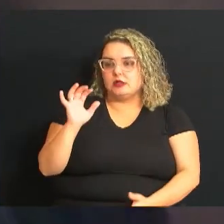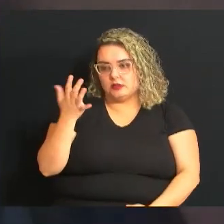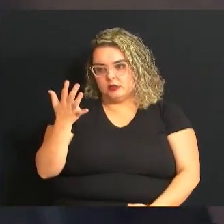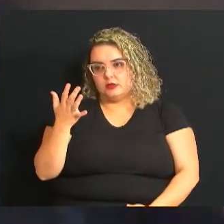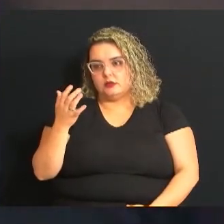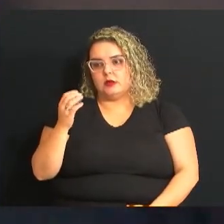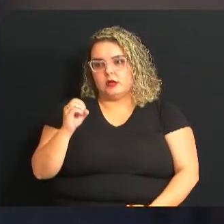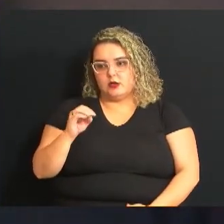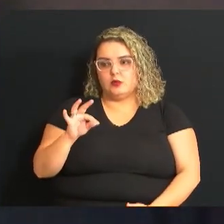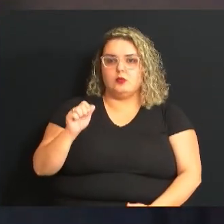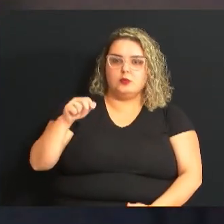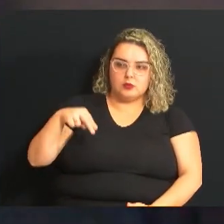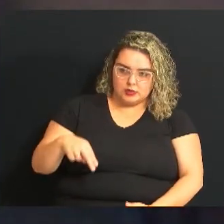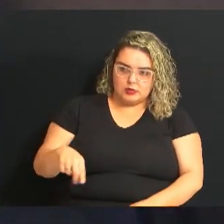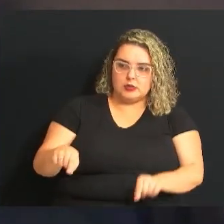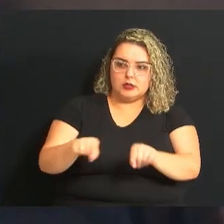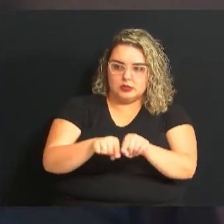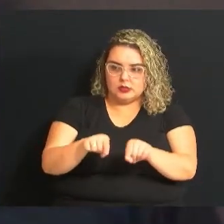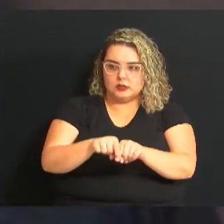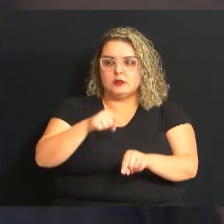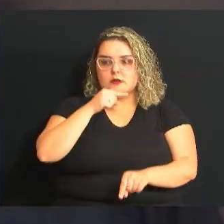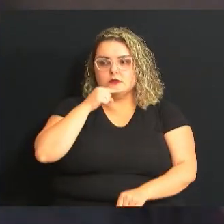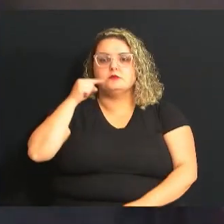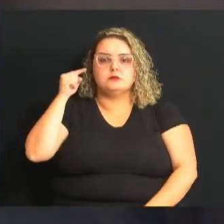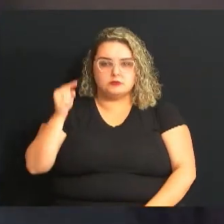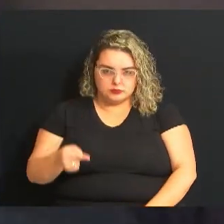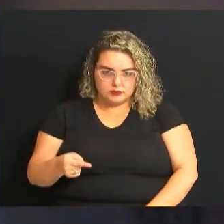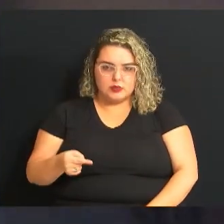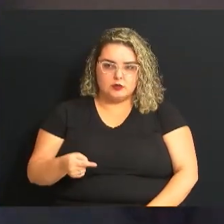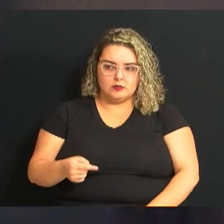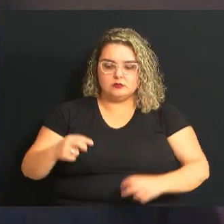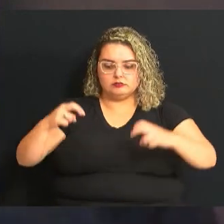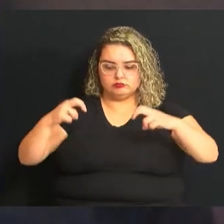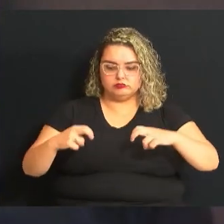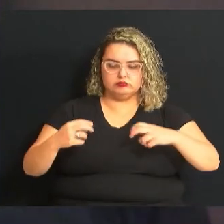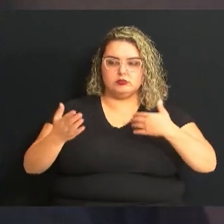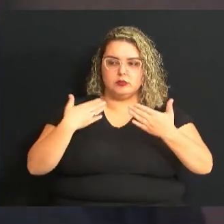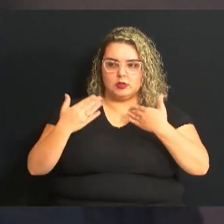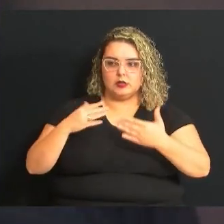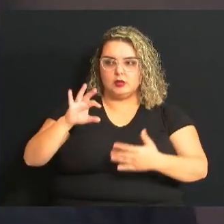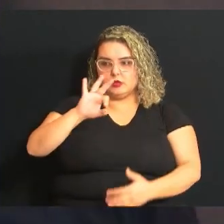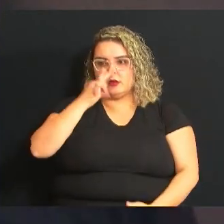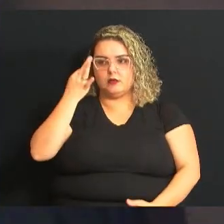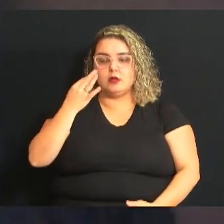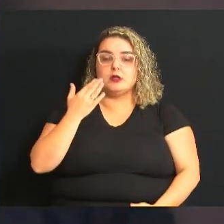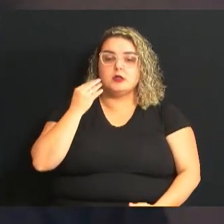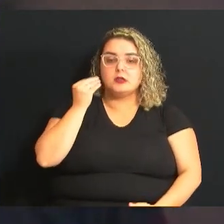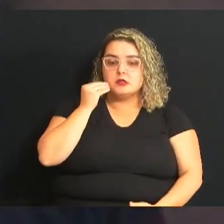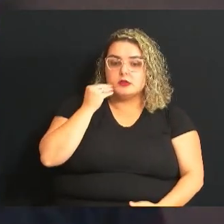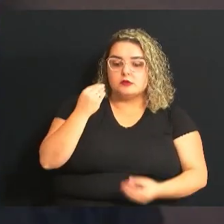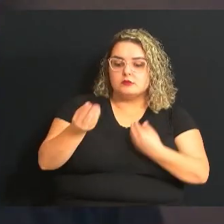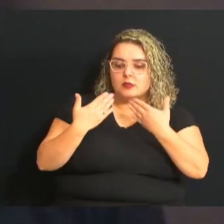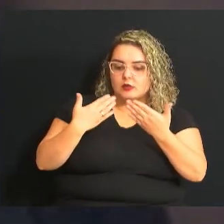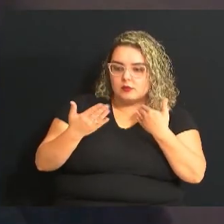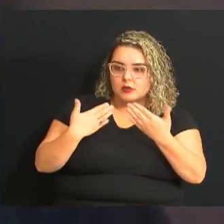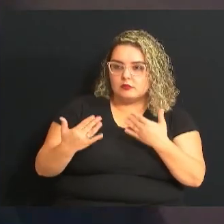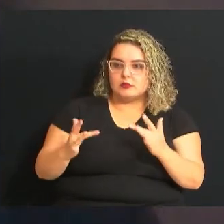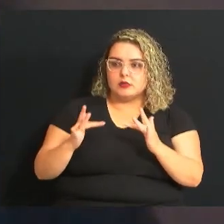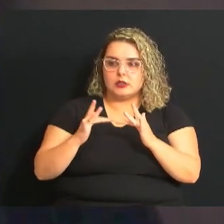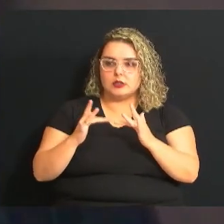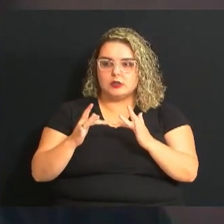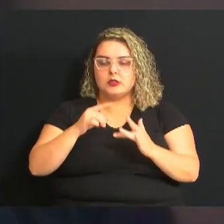de possibilidades de diálogo. A gente não vê pontes para diálogo sendo construídas nesse momento, muito pelo contrário. A cada dia que